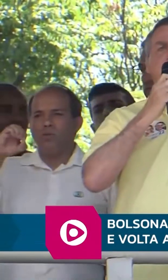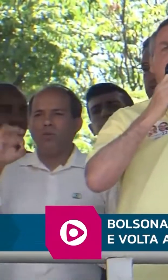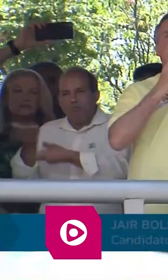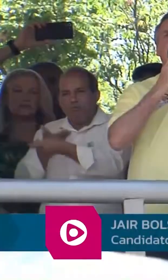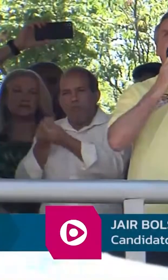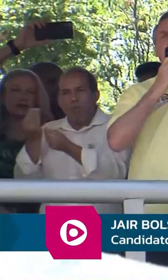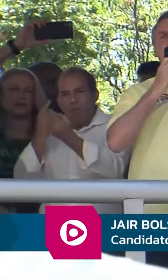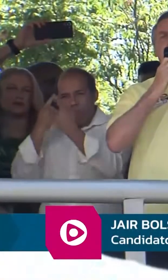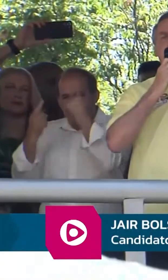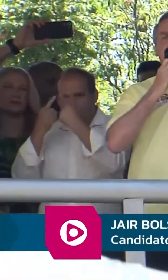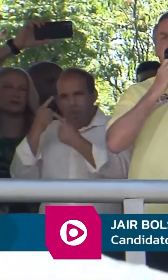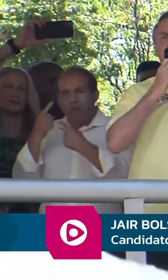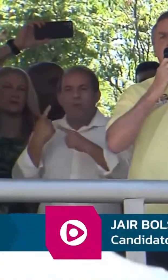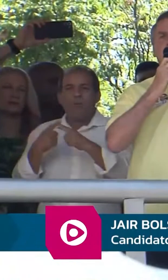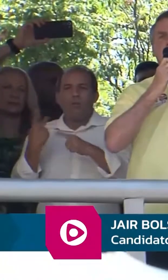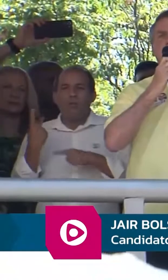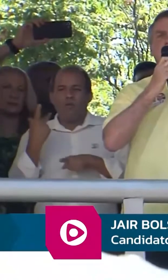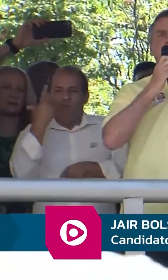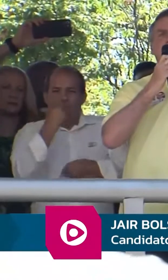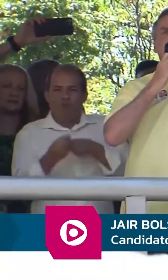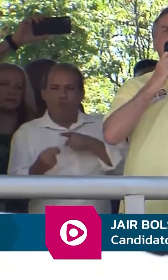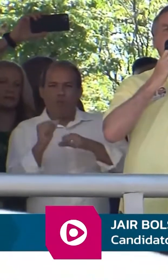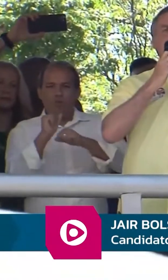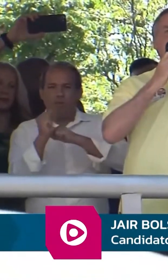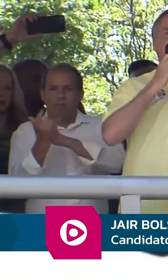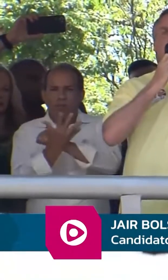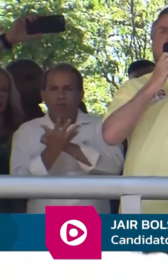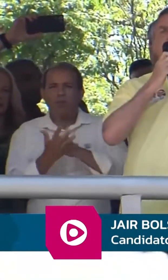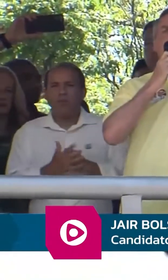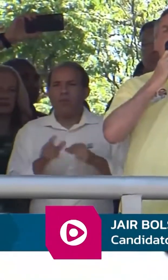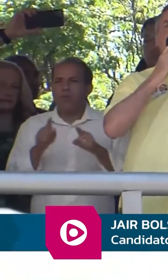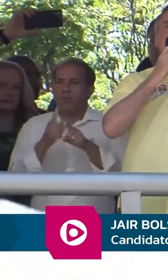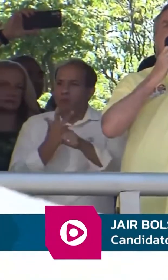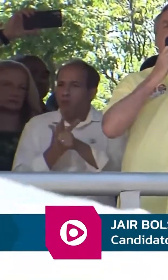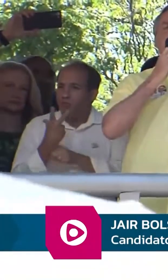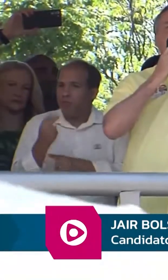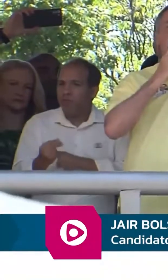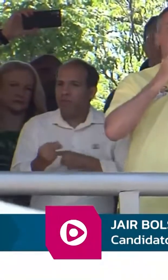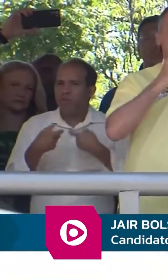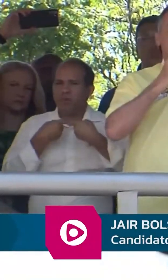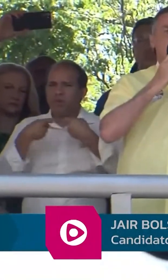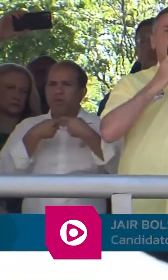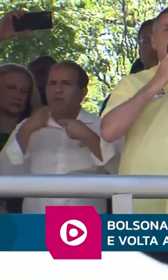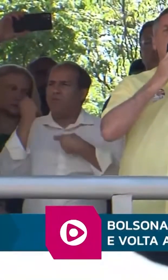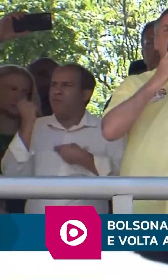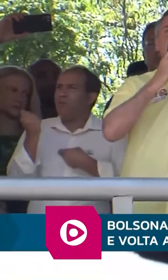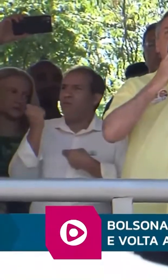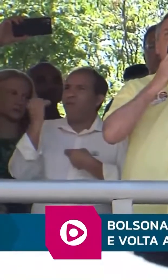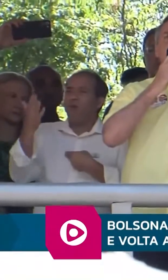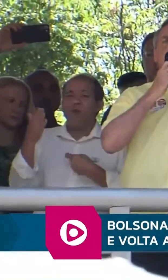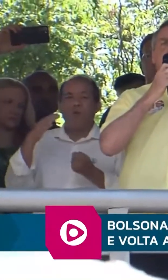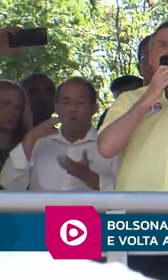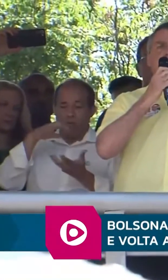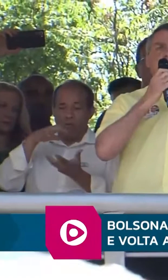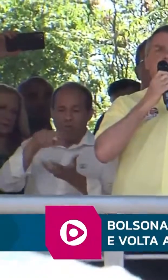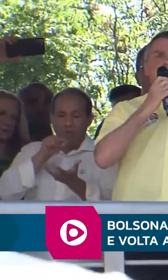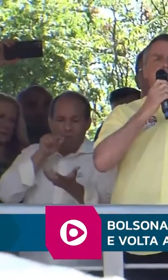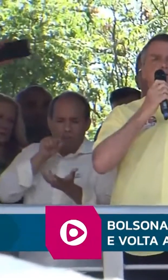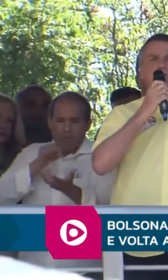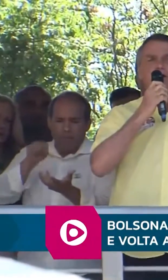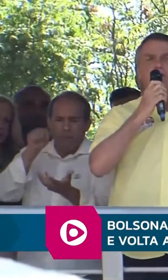abençoado. Porque nós vencemos uma pandemia e vencemos uma guerra lá fora, onde o mundo